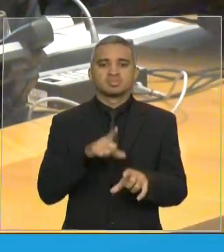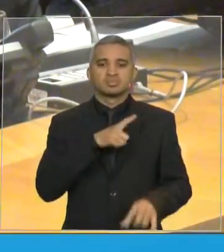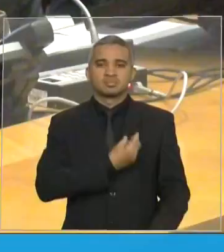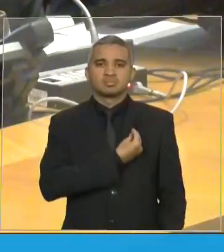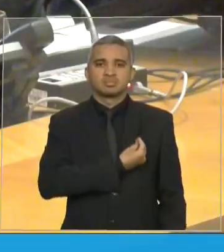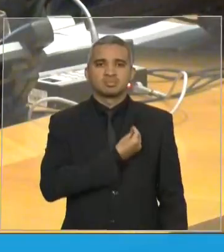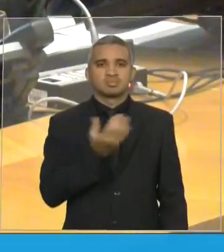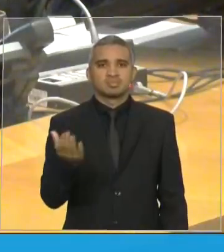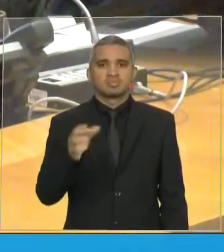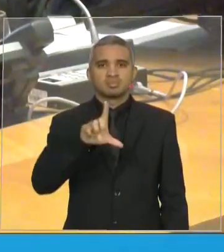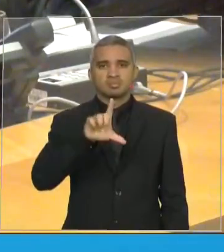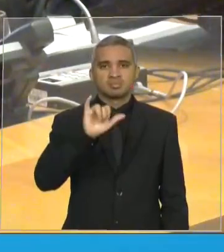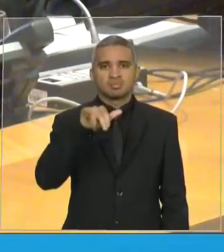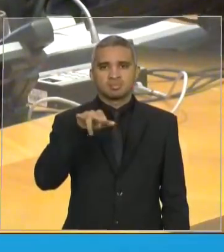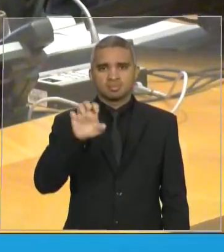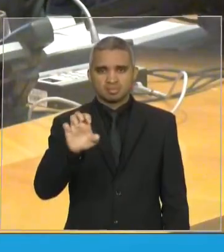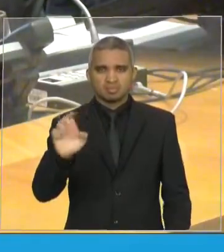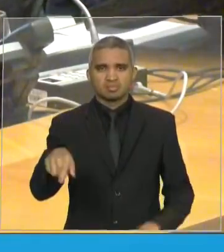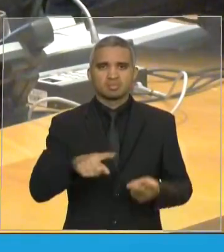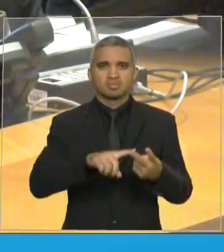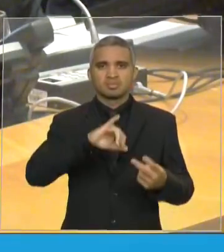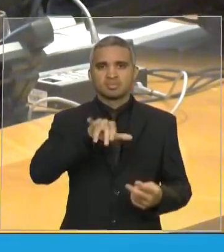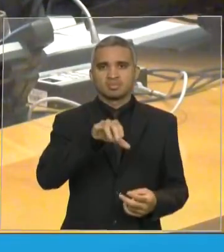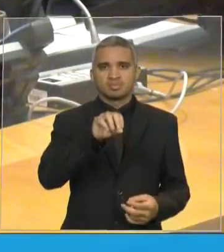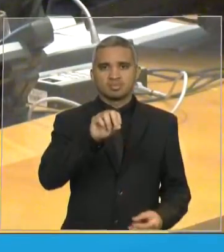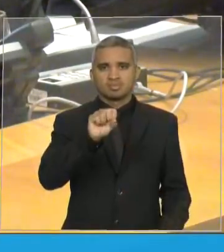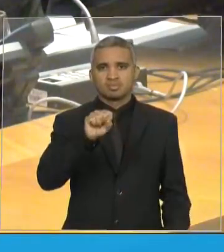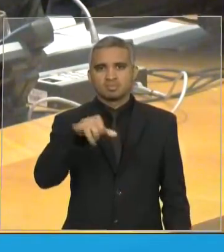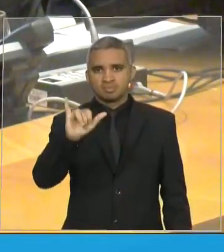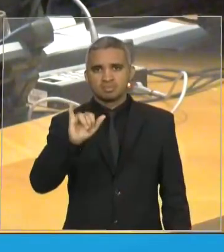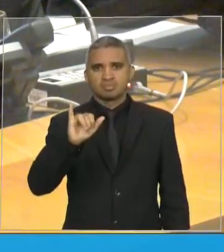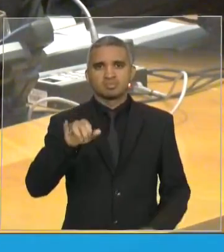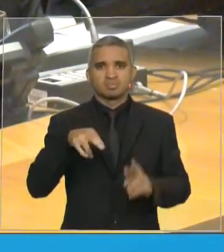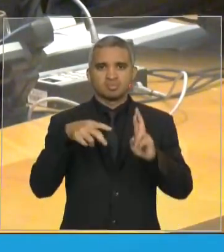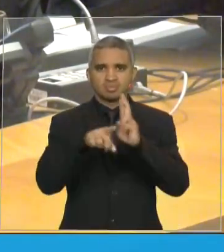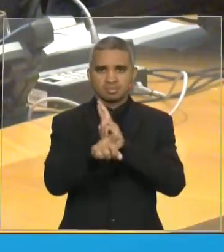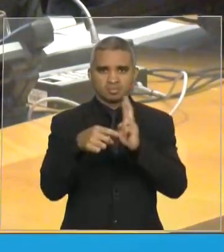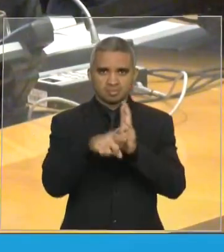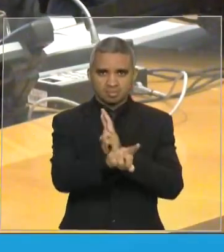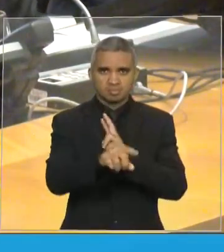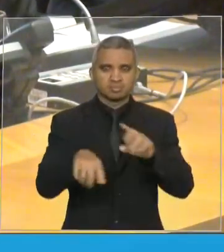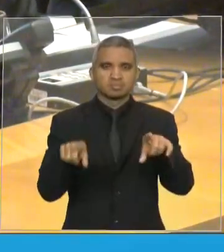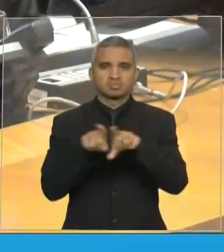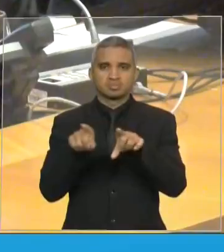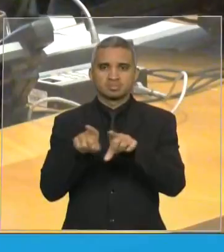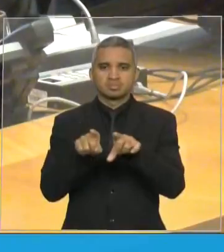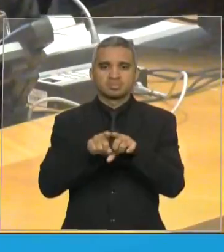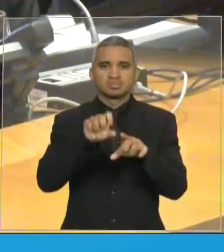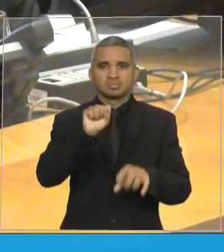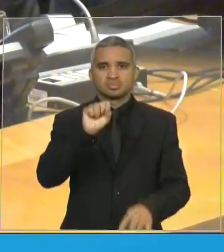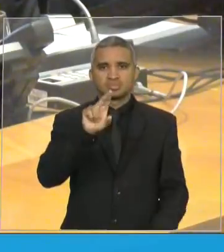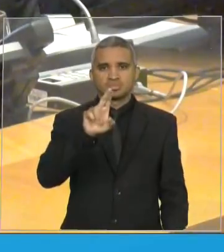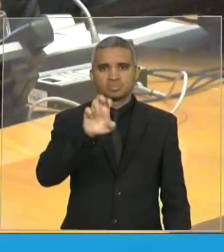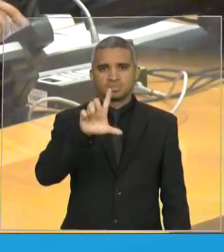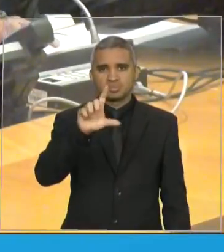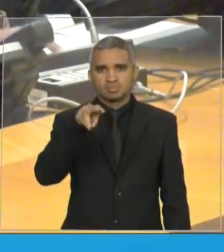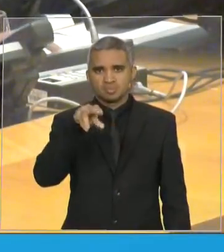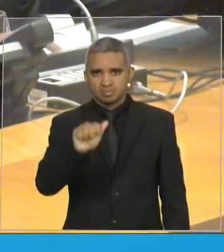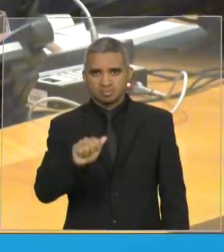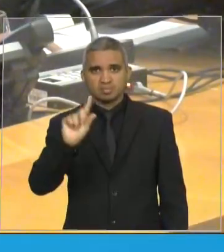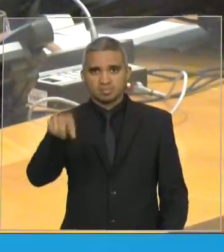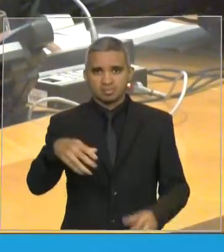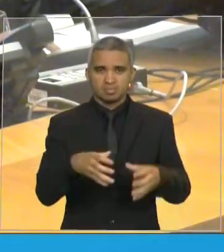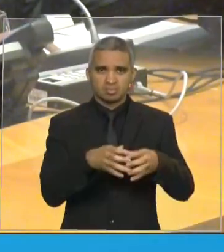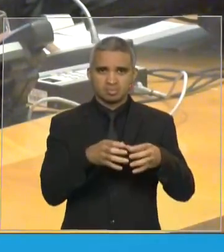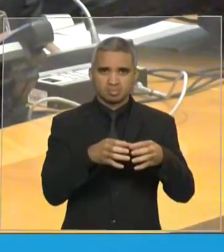CDPAI, também da Josi, lá da Raposa, de doutora Suelma, que é do segmento de mulheres do PSB.